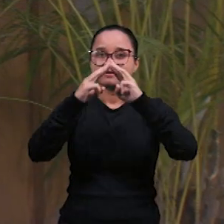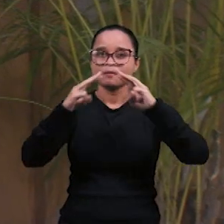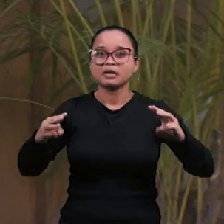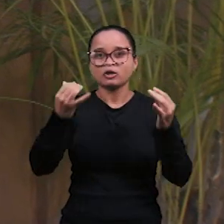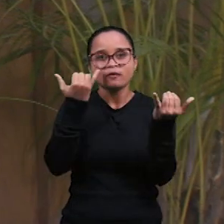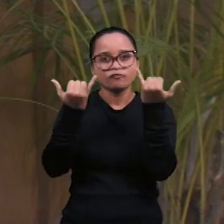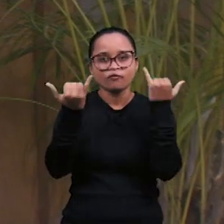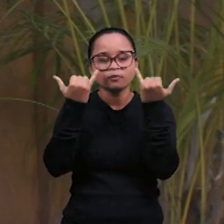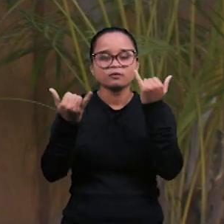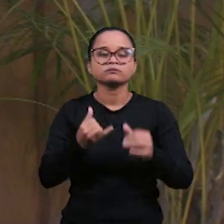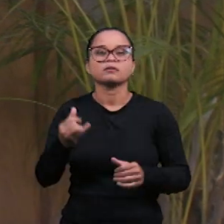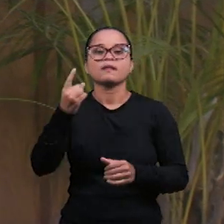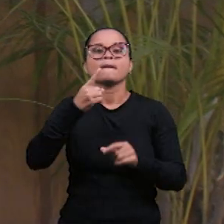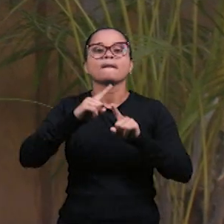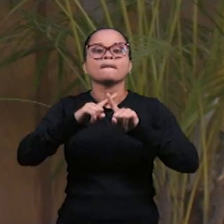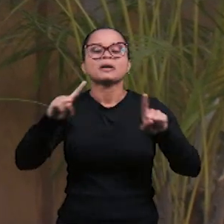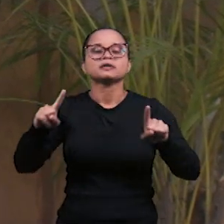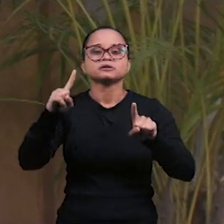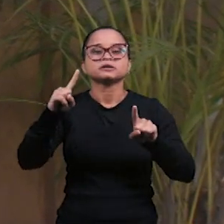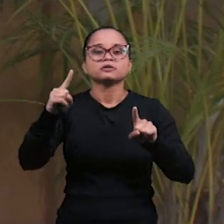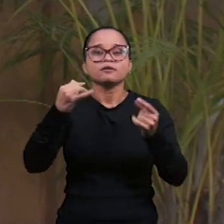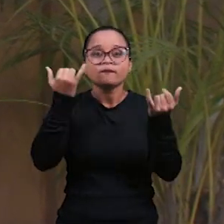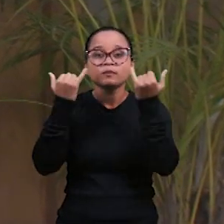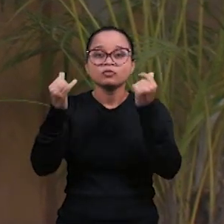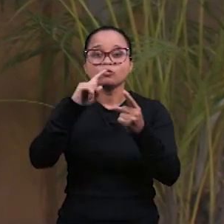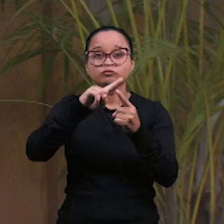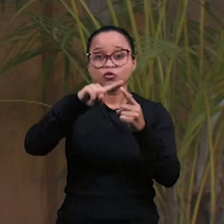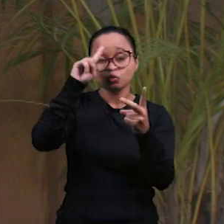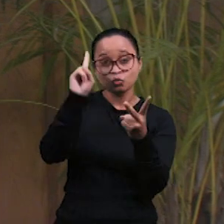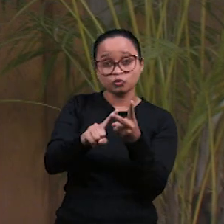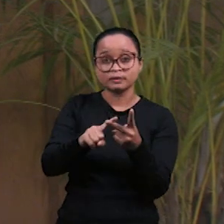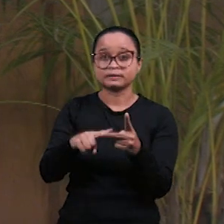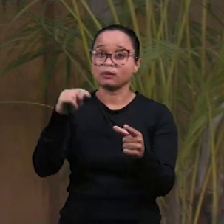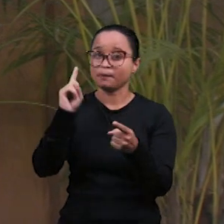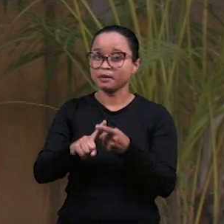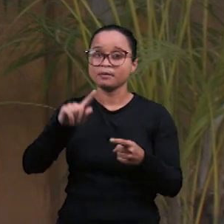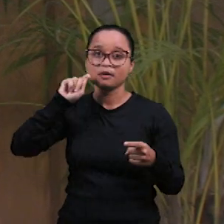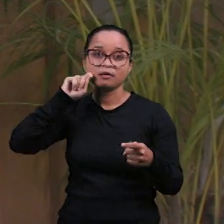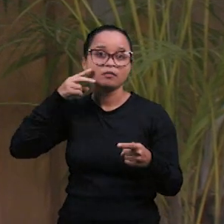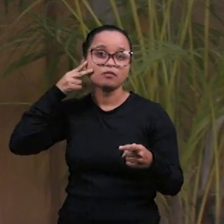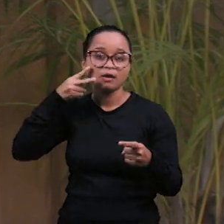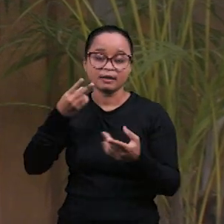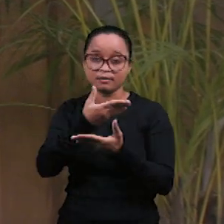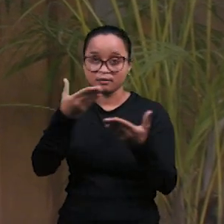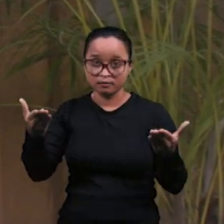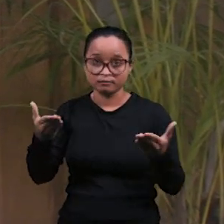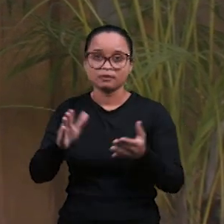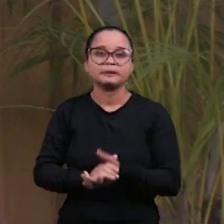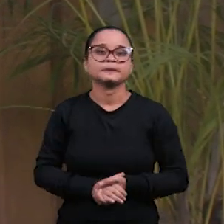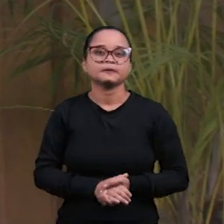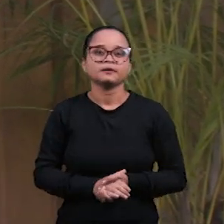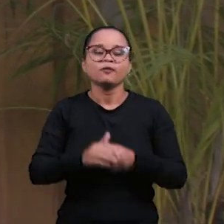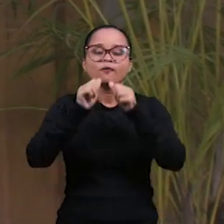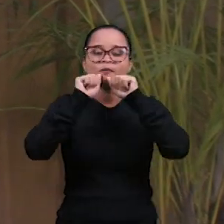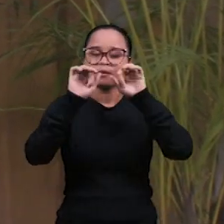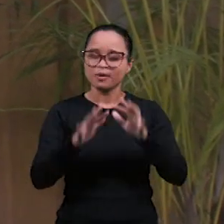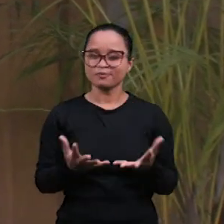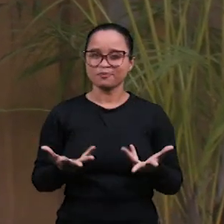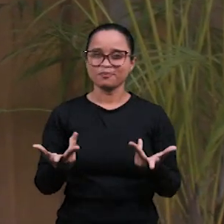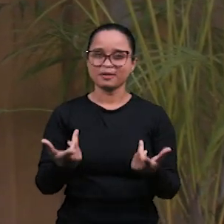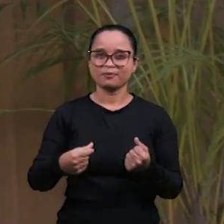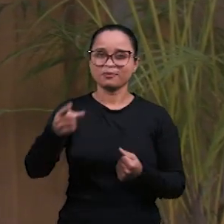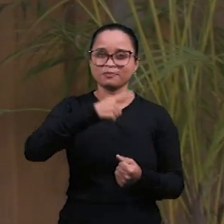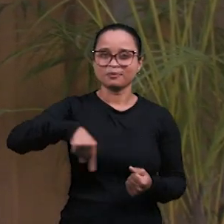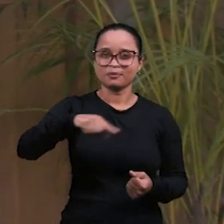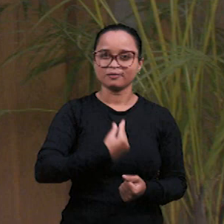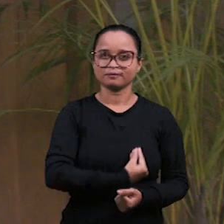em dois acontecimentos. O primeiro, a ceia, que nós já falamos aqui, e que foi essa bênção maravilhosa para nós